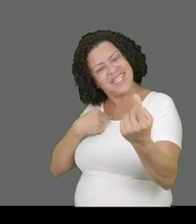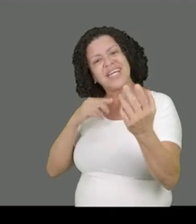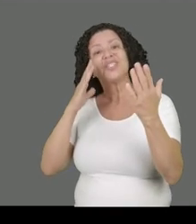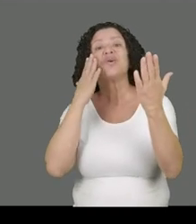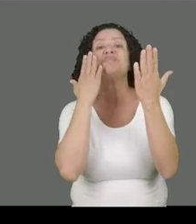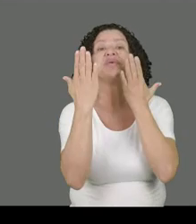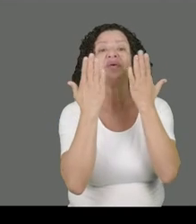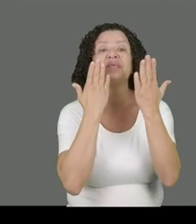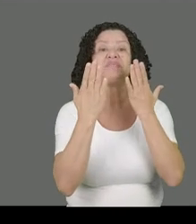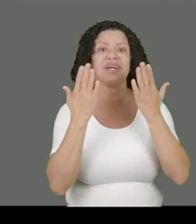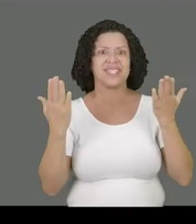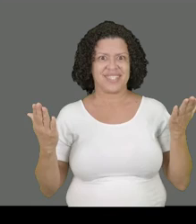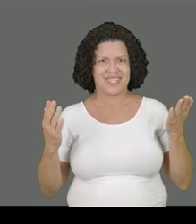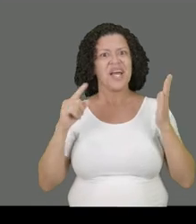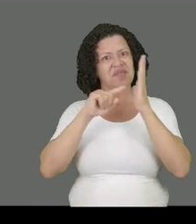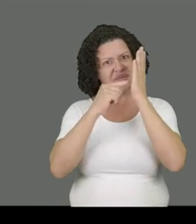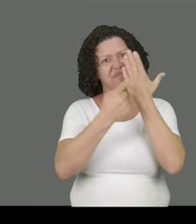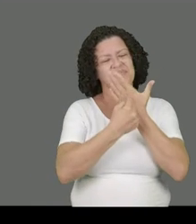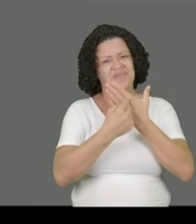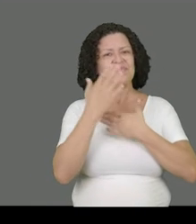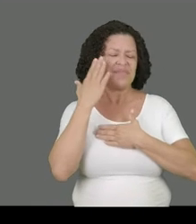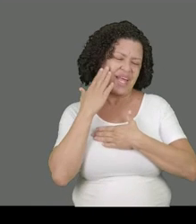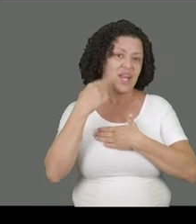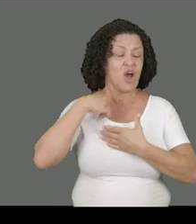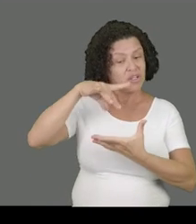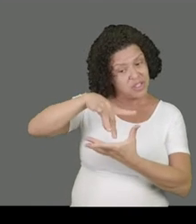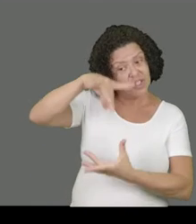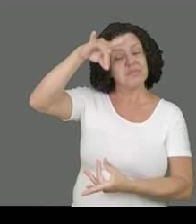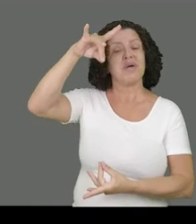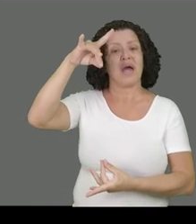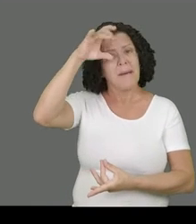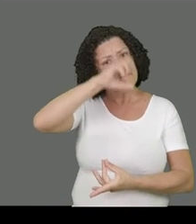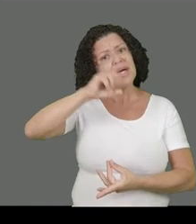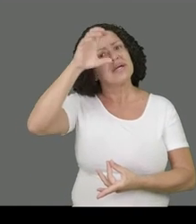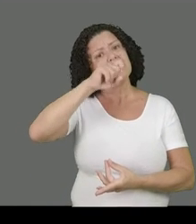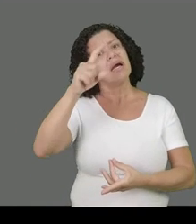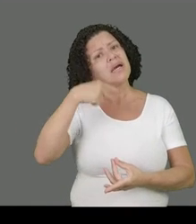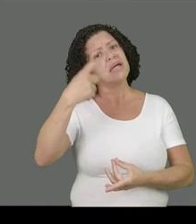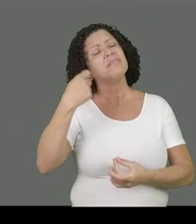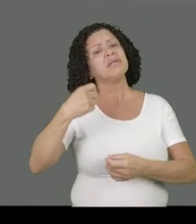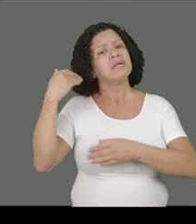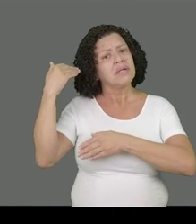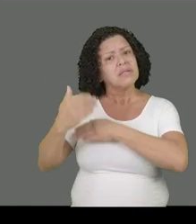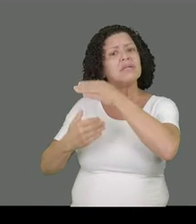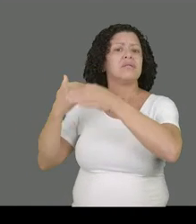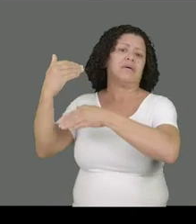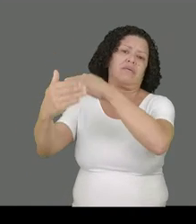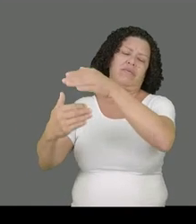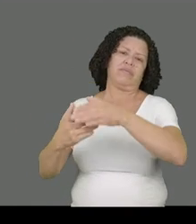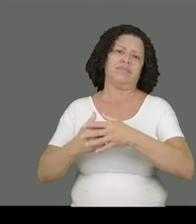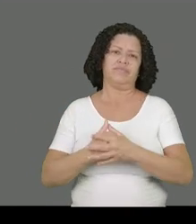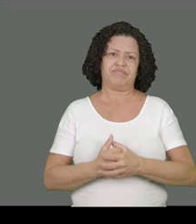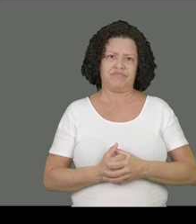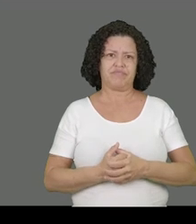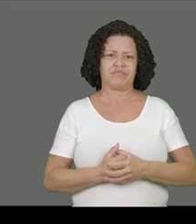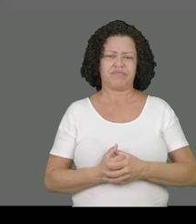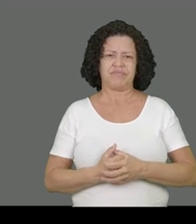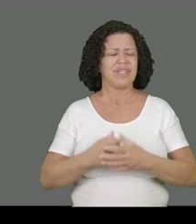voltar. Esse é o nosso espírito resiliente. Esse é o aprendizado que a gente precisa